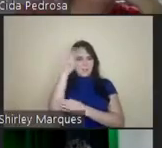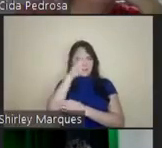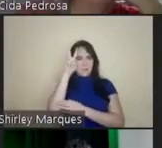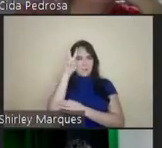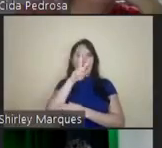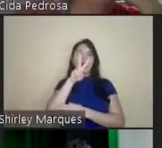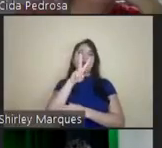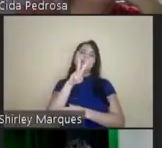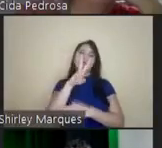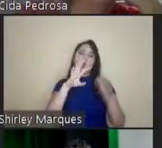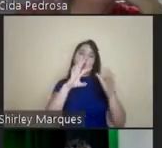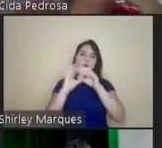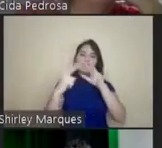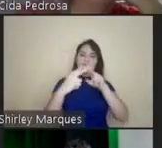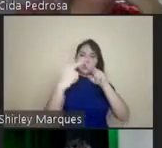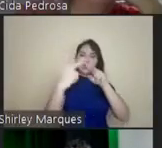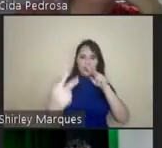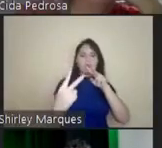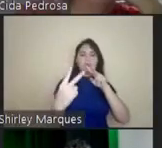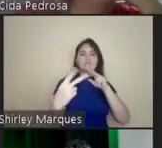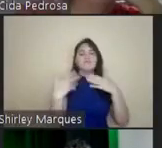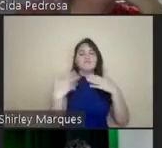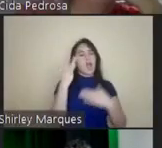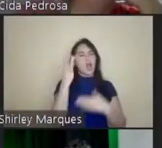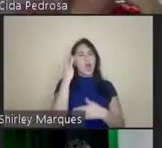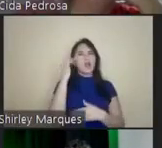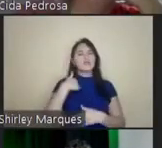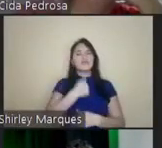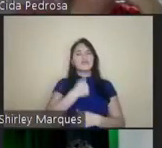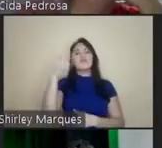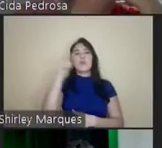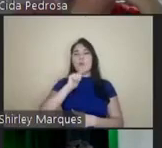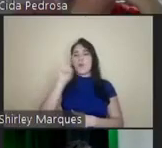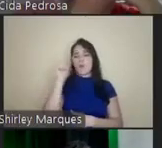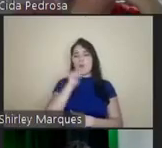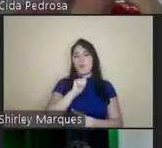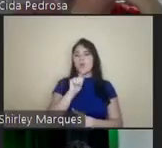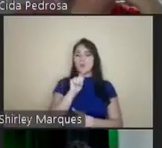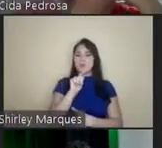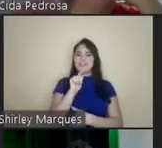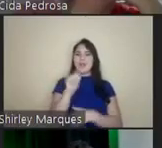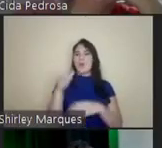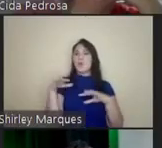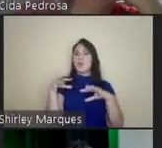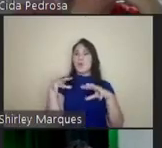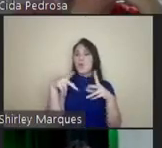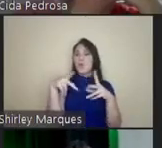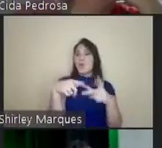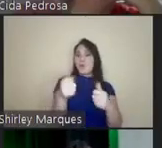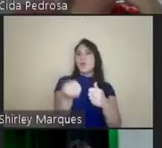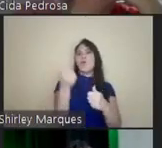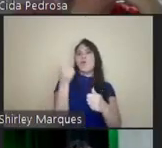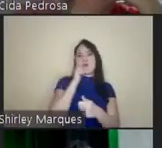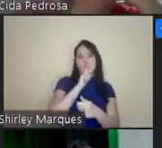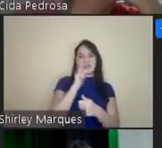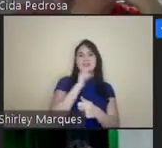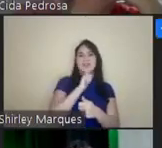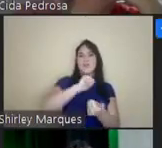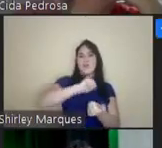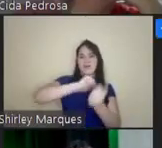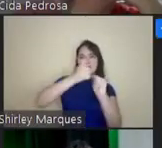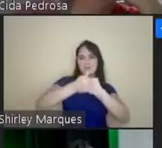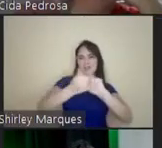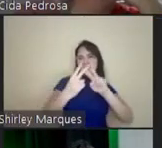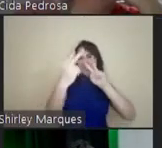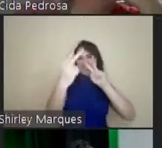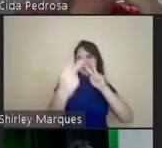virtuais, né? E eu acho que a gente conseguiu, a gente, que eu digo, todo mundo, né, nessa modalidade de virtualidade, acho que a gente